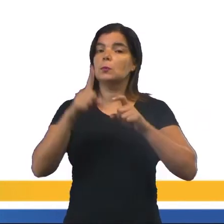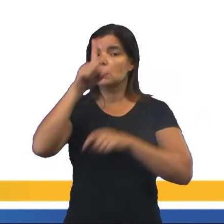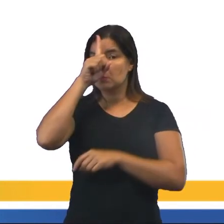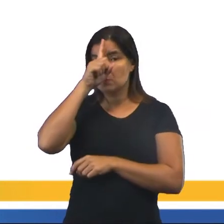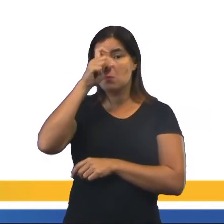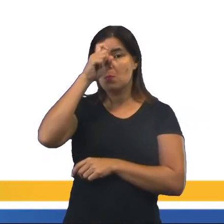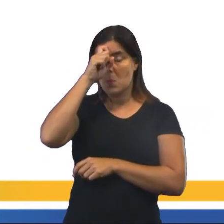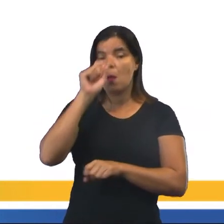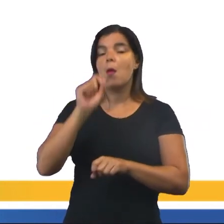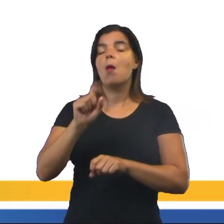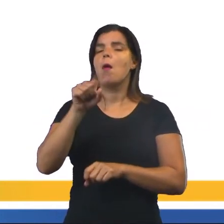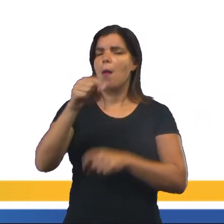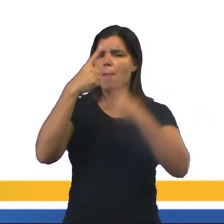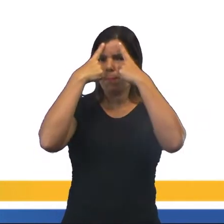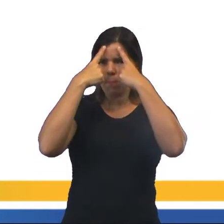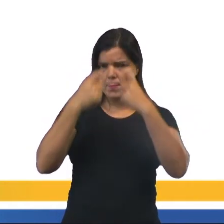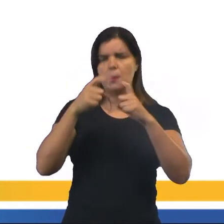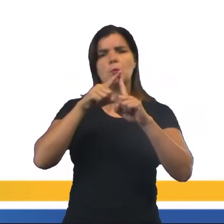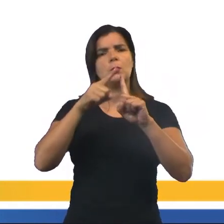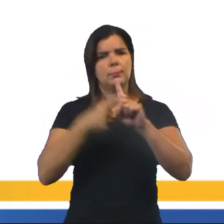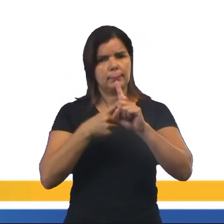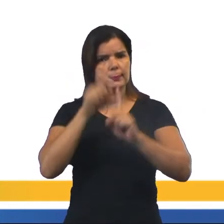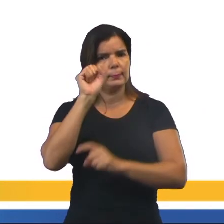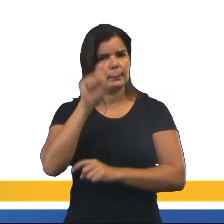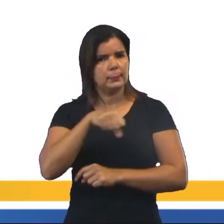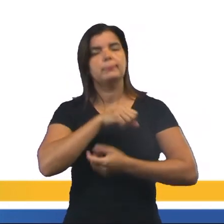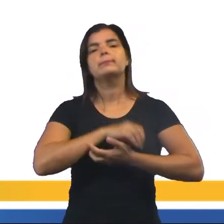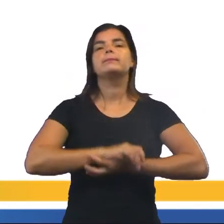são formas de violência obstétrica.